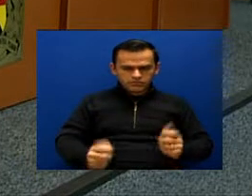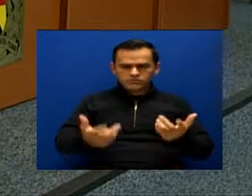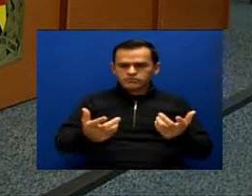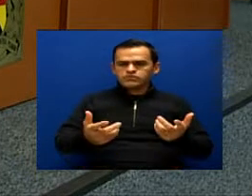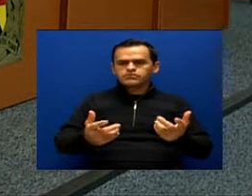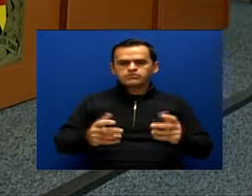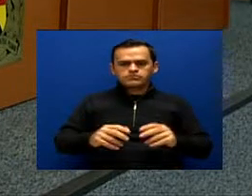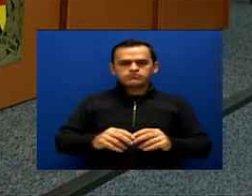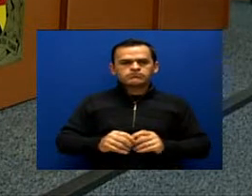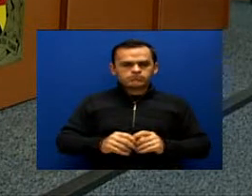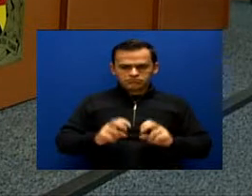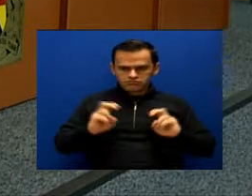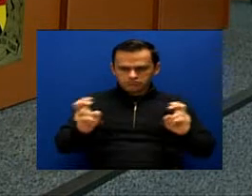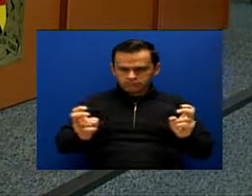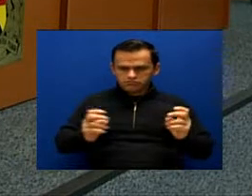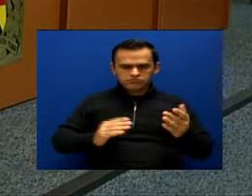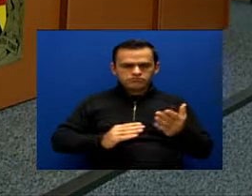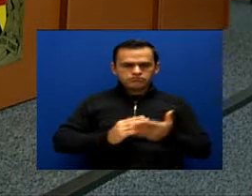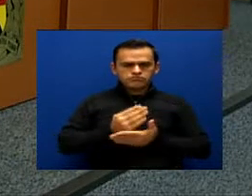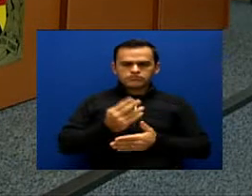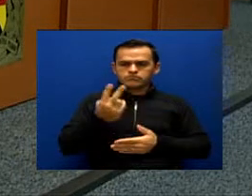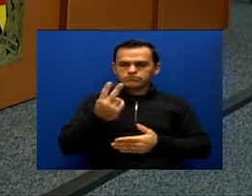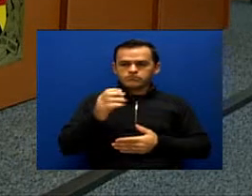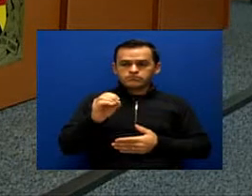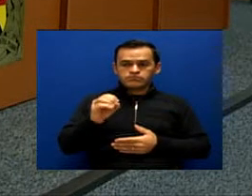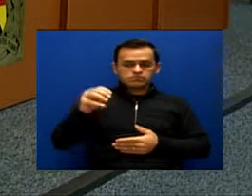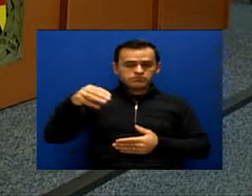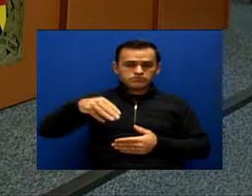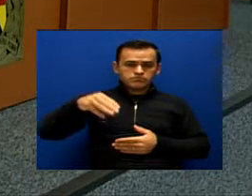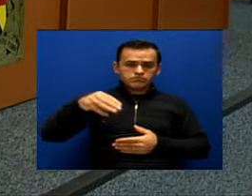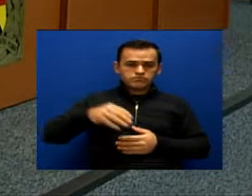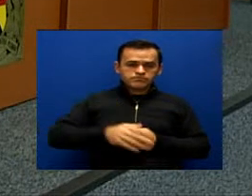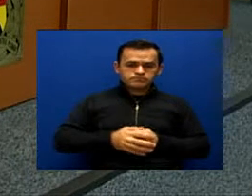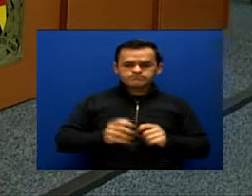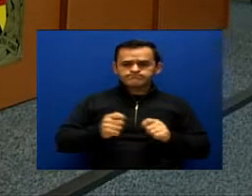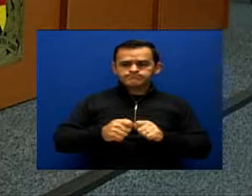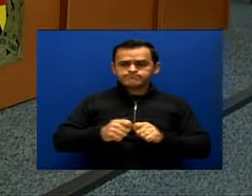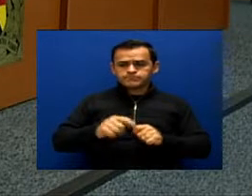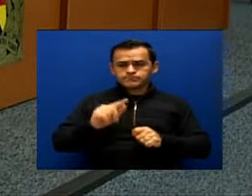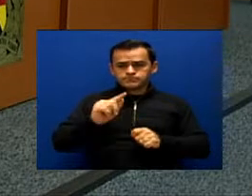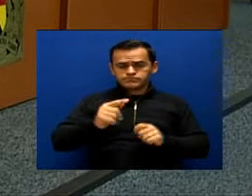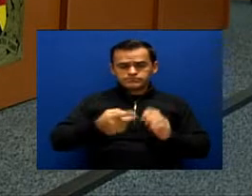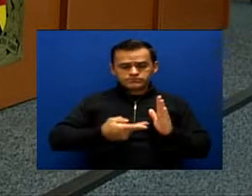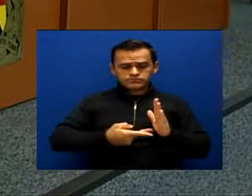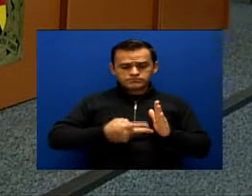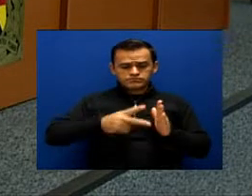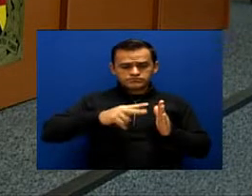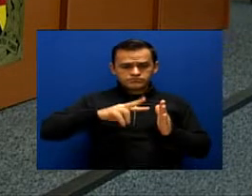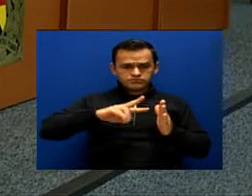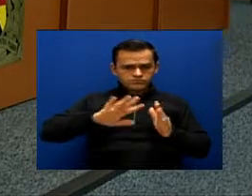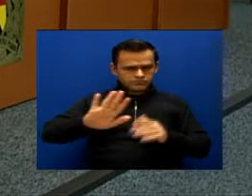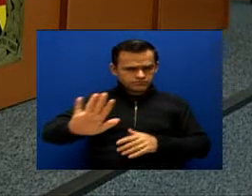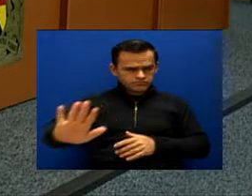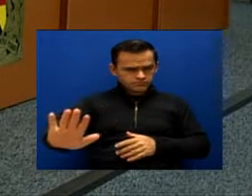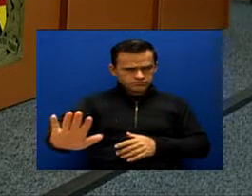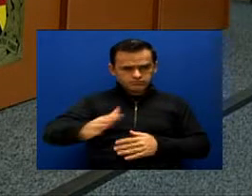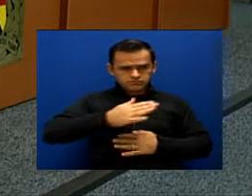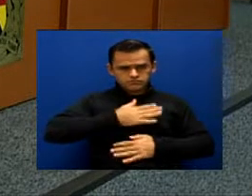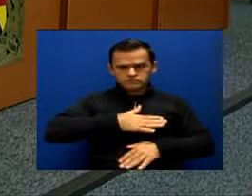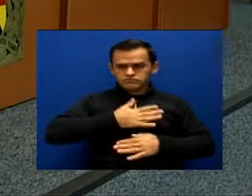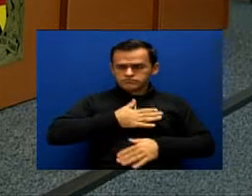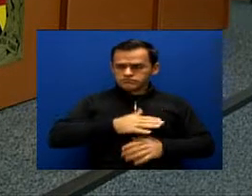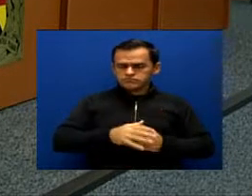se manifestam, não havendo, está aprovado por 20 minutos. O que nós podemos fazer para pedir a inversão, só um minuto, por gentileza.